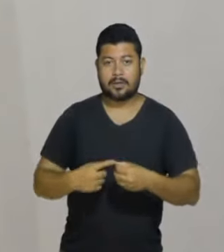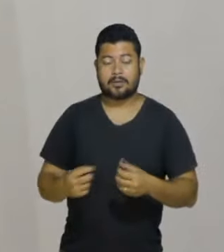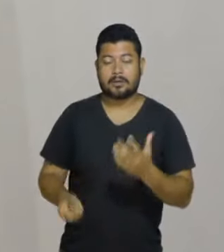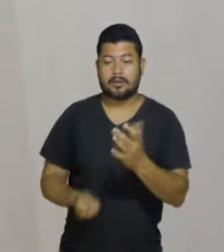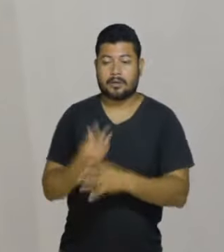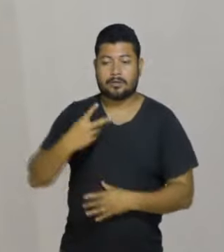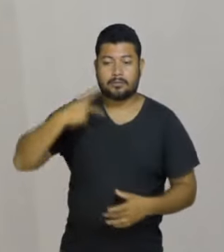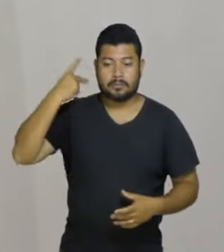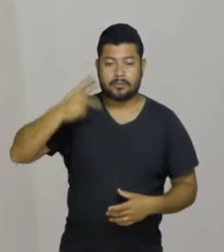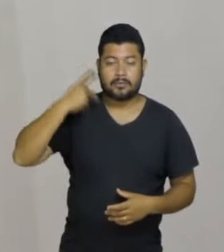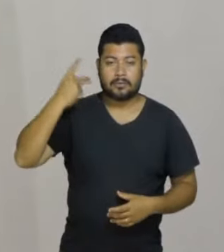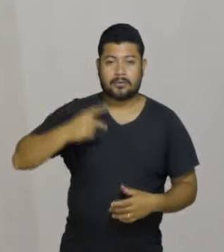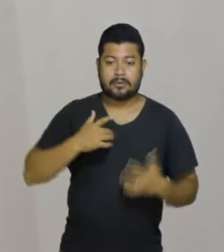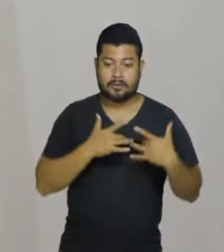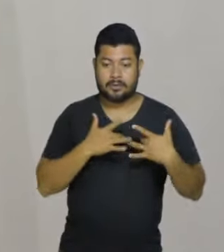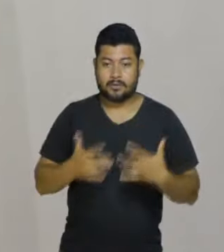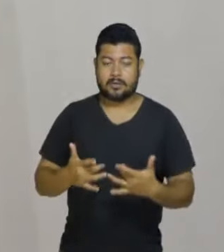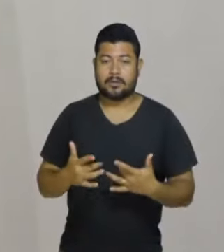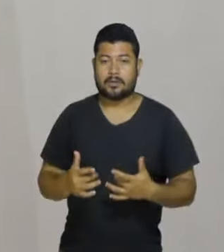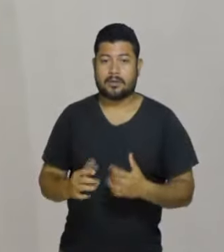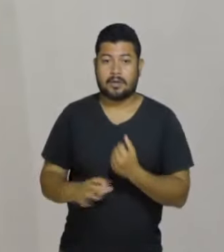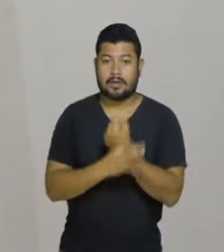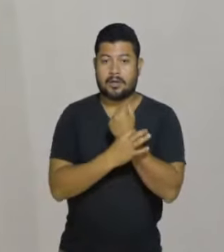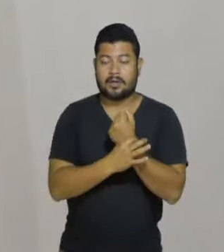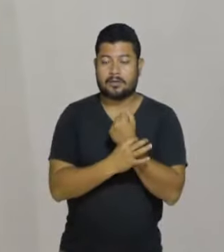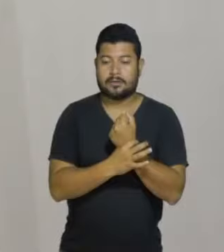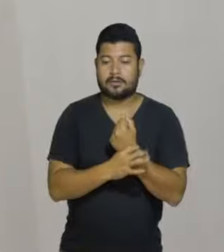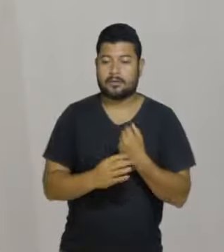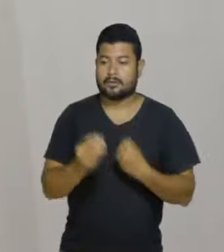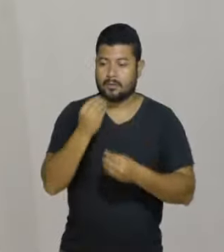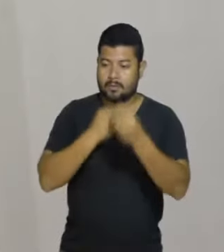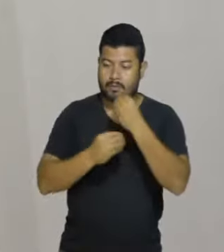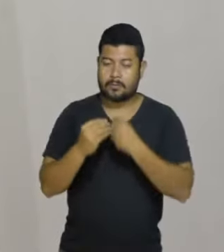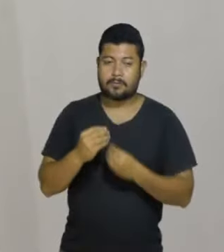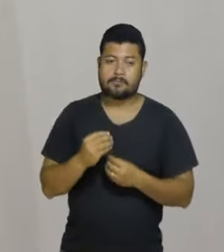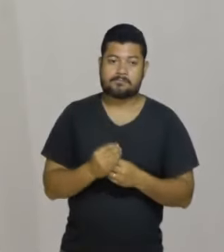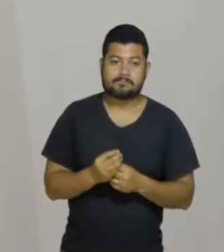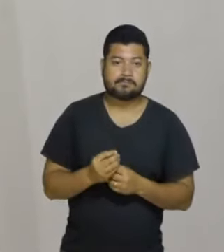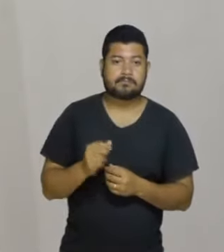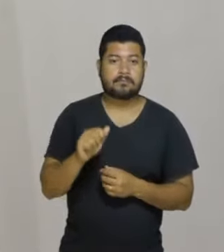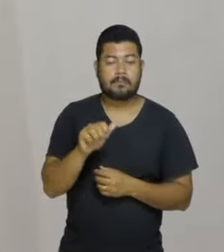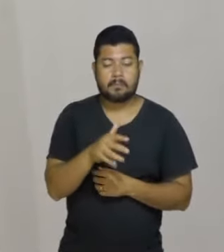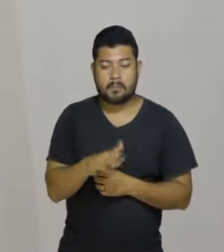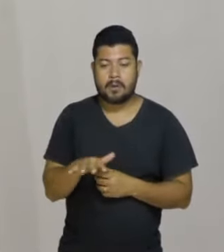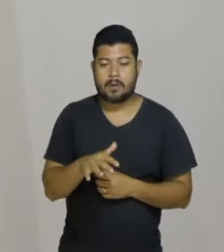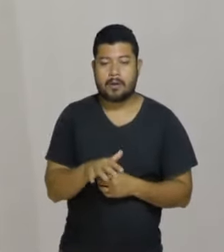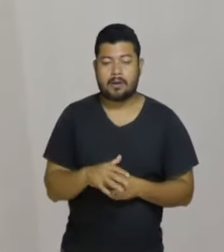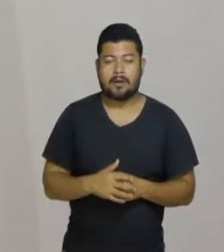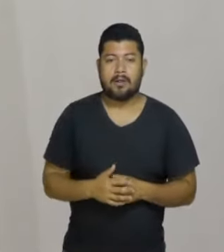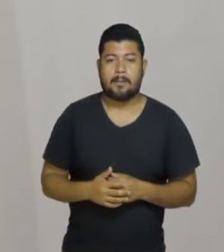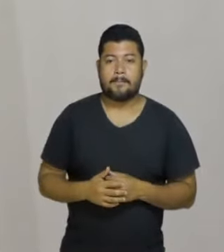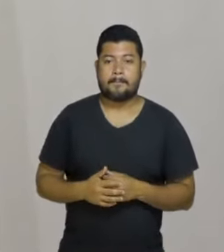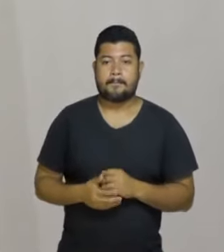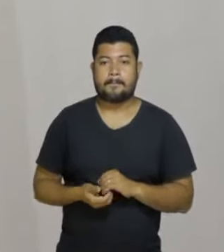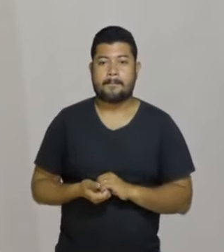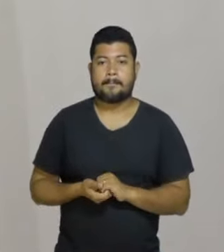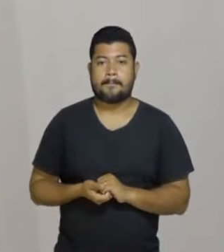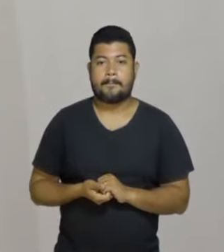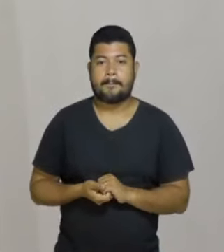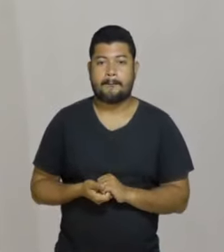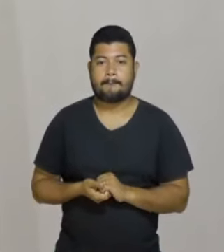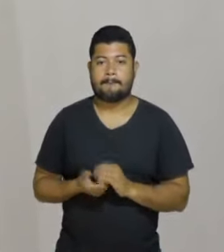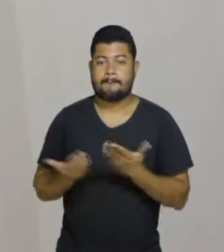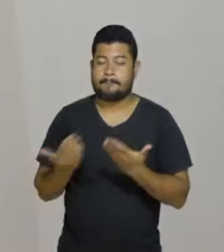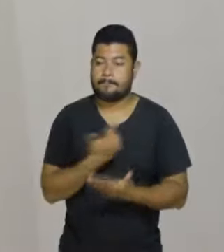de garantias de alimentação barata para a população e também de preço justo para todos os produtores. É isso que o